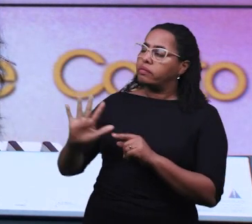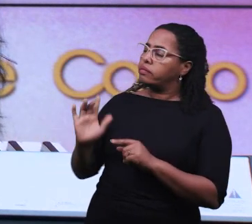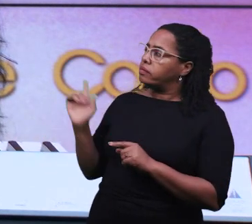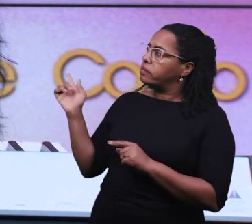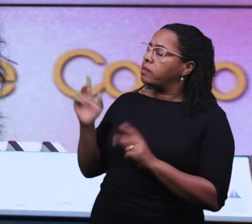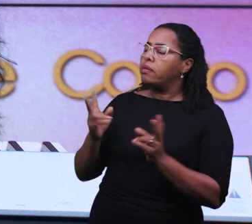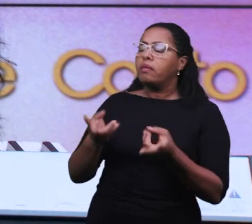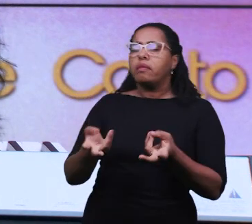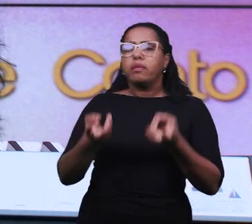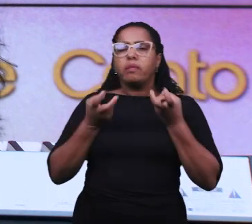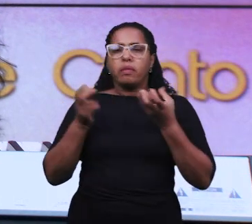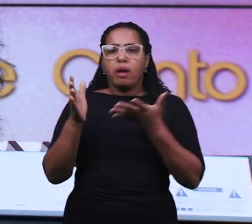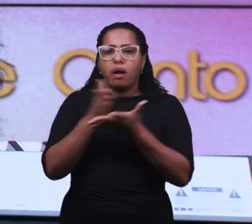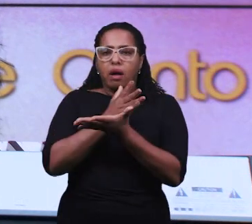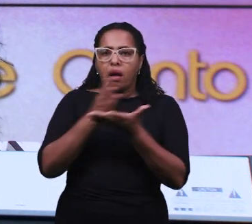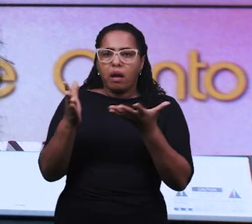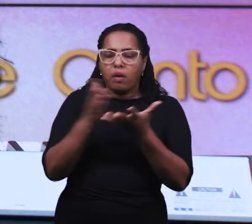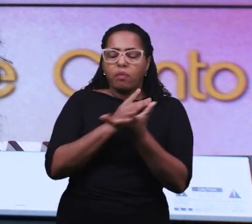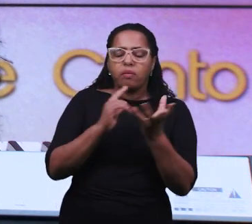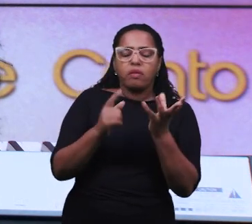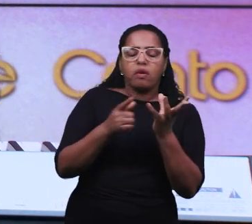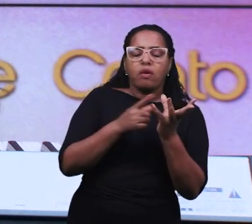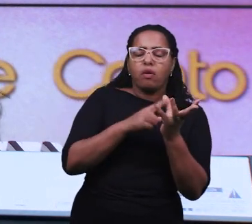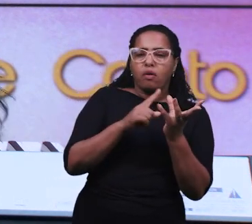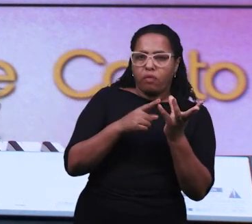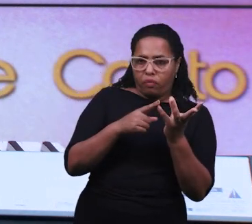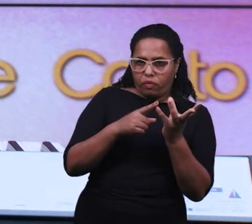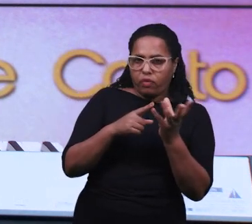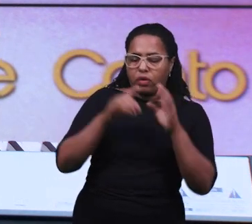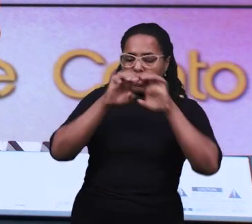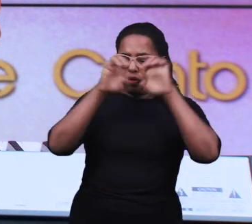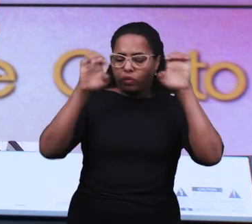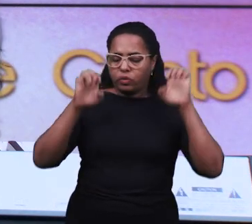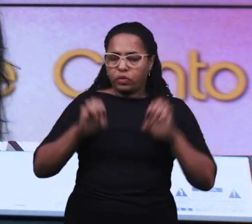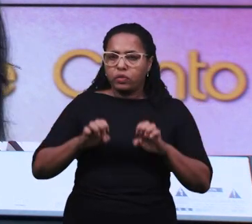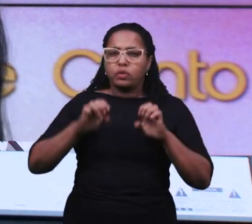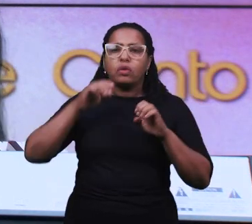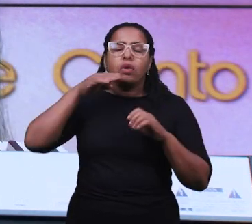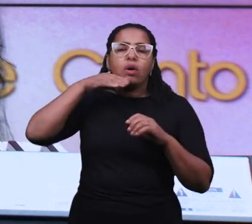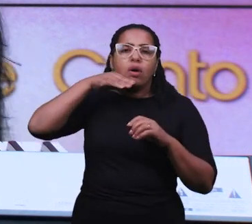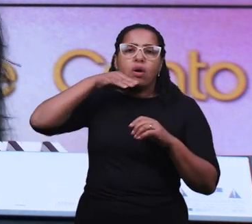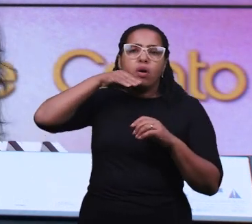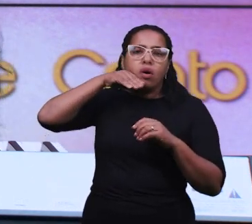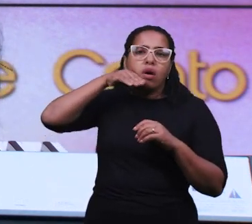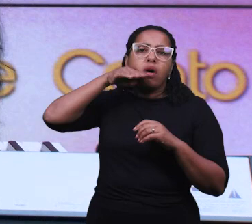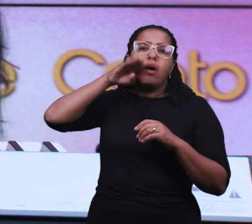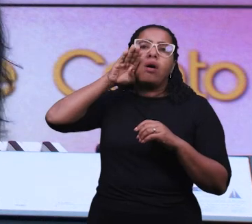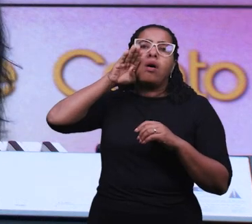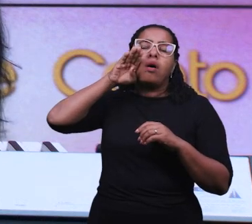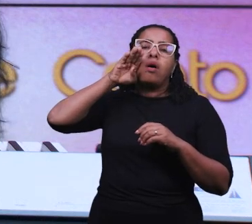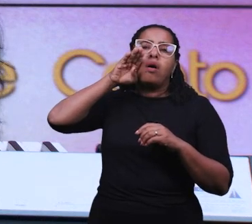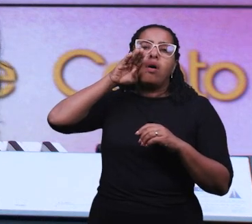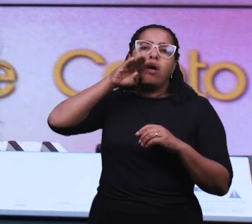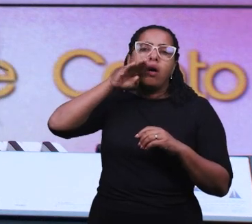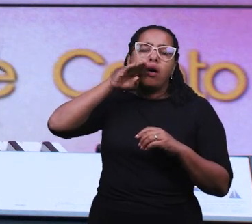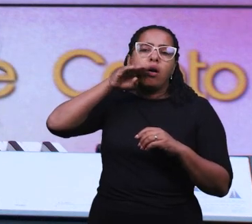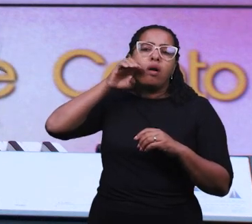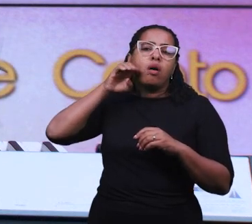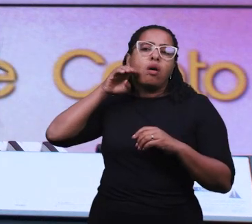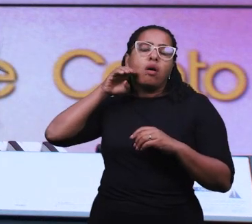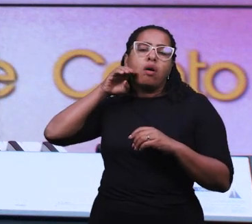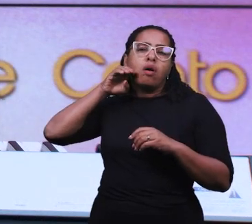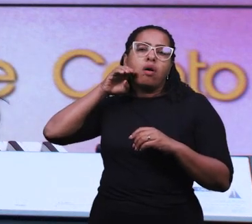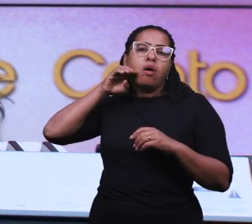perceber que em algumas vogais essa estrutura muscular da língua vai se posicionar mais alta ou mais